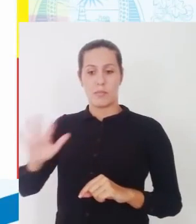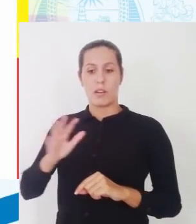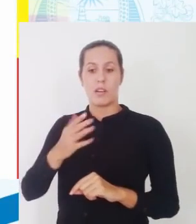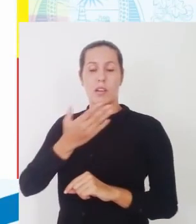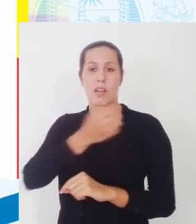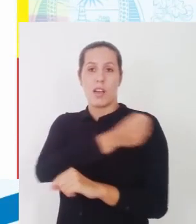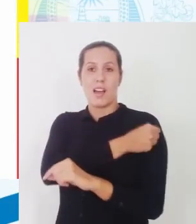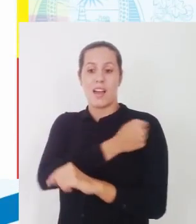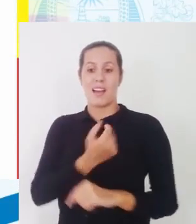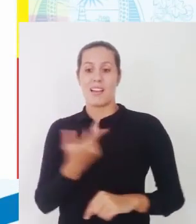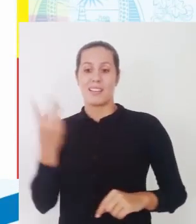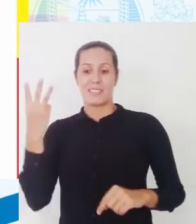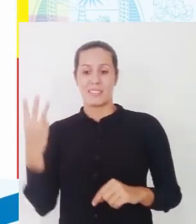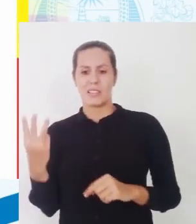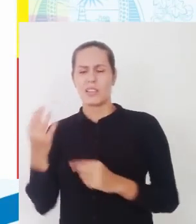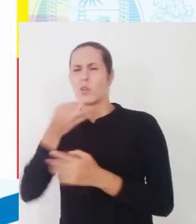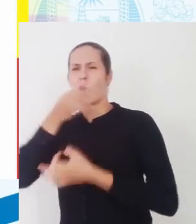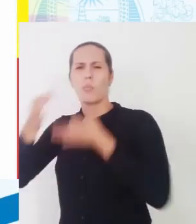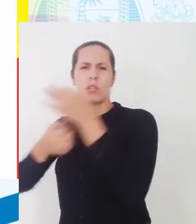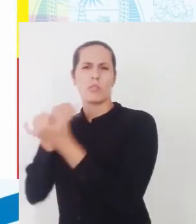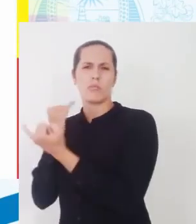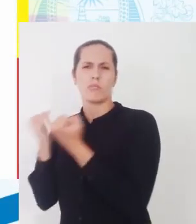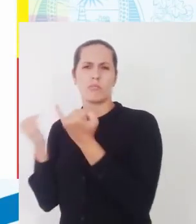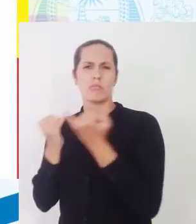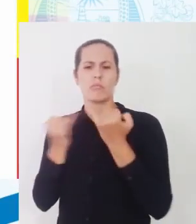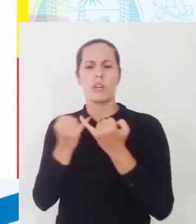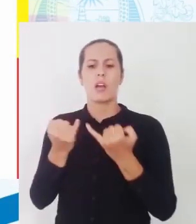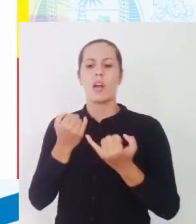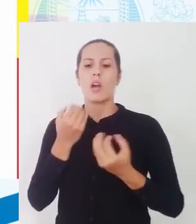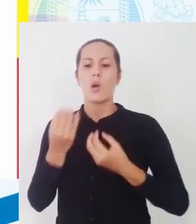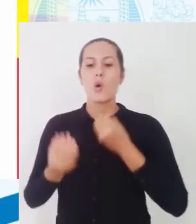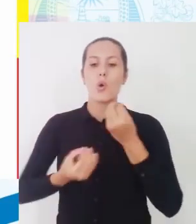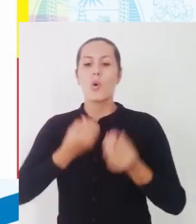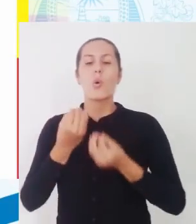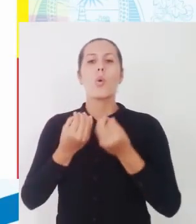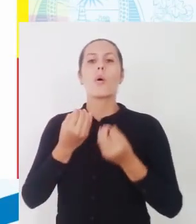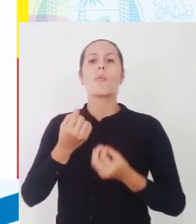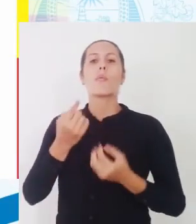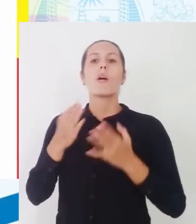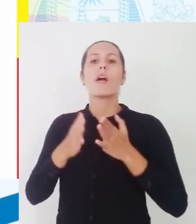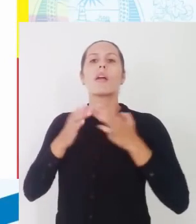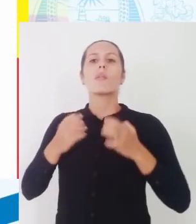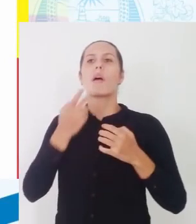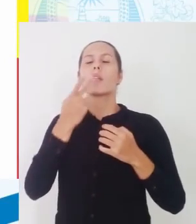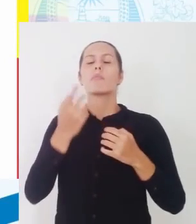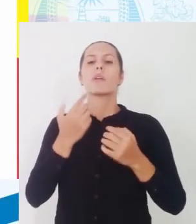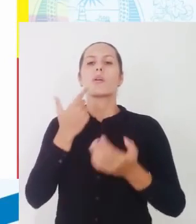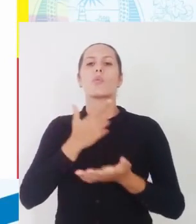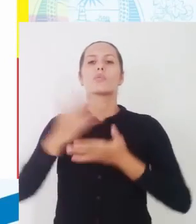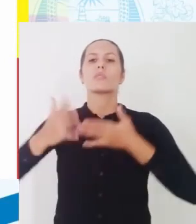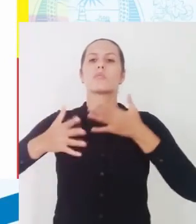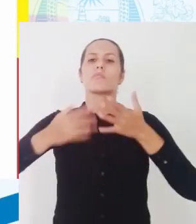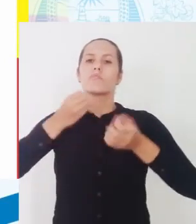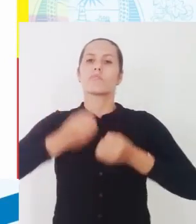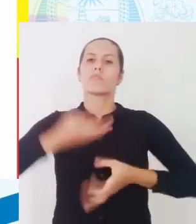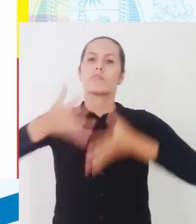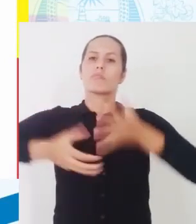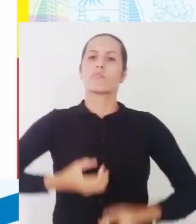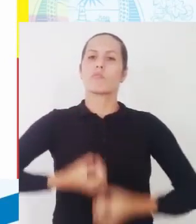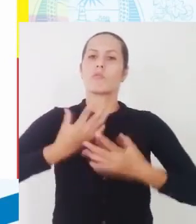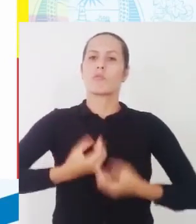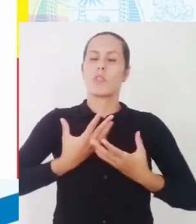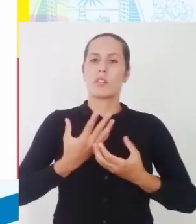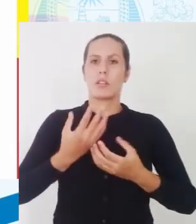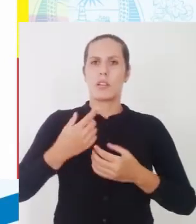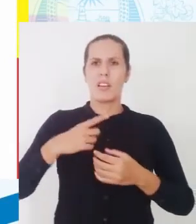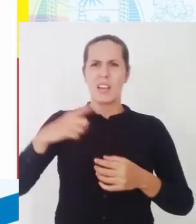que os três alunos têm uma opinião semelhante. De que forma eles pedem para falar na assembleia? Houve briga sobre